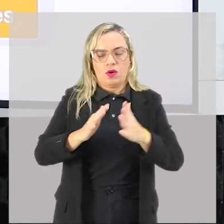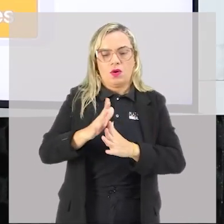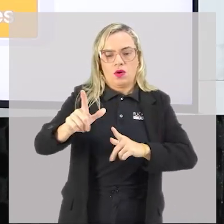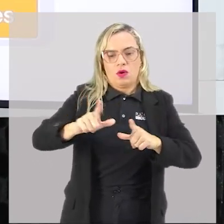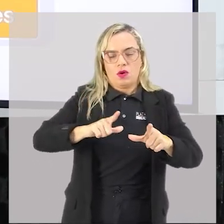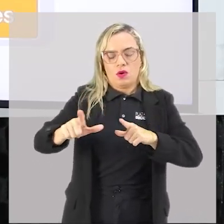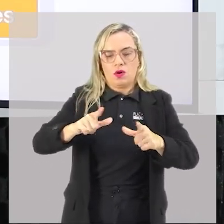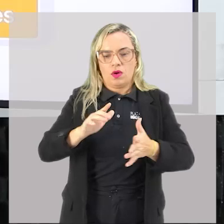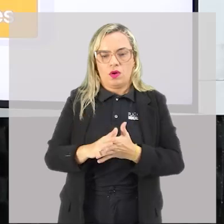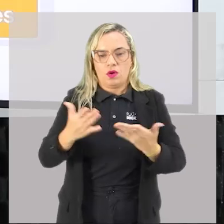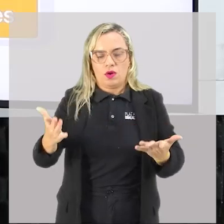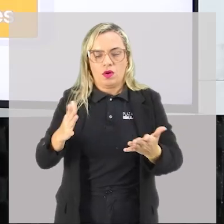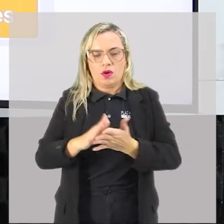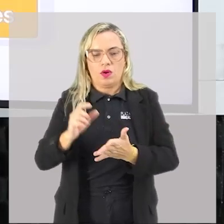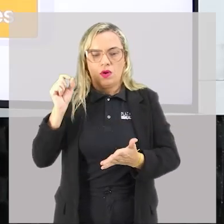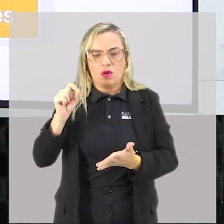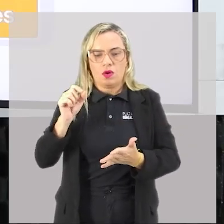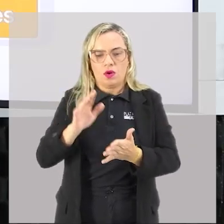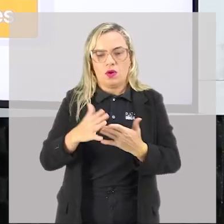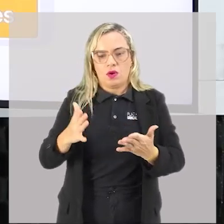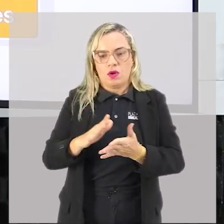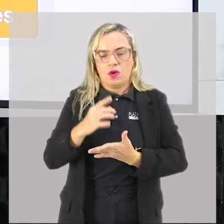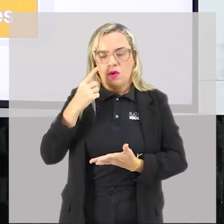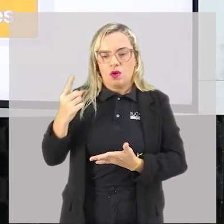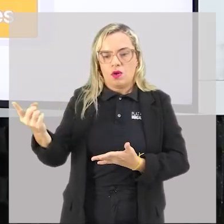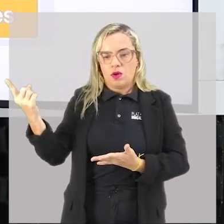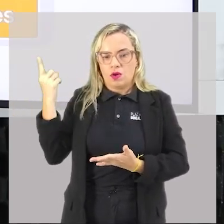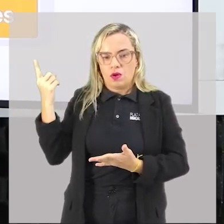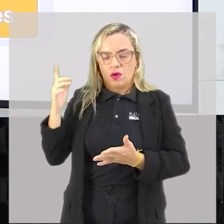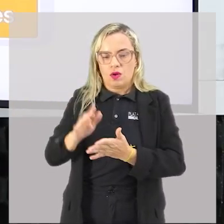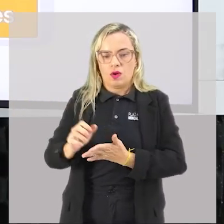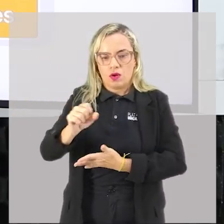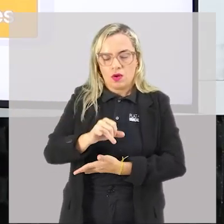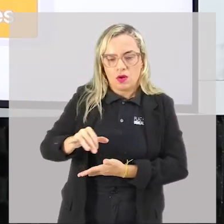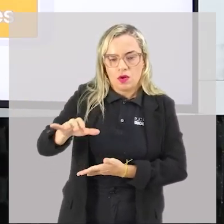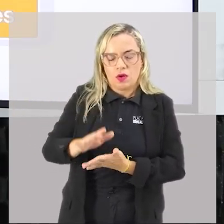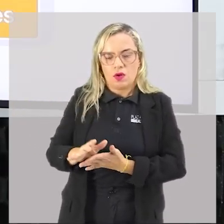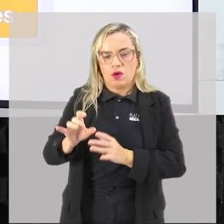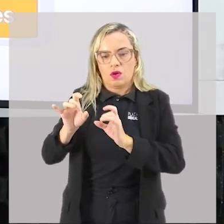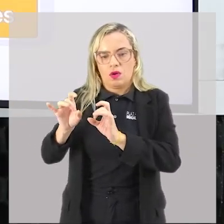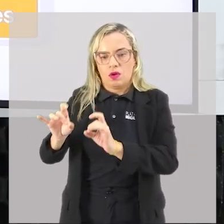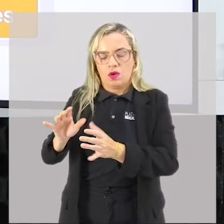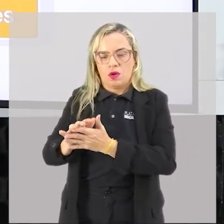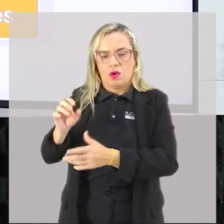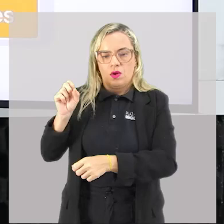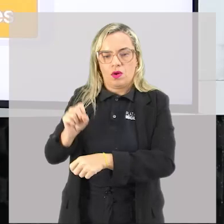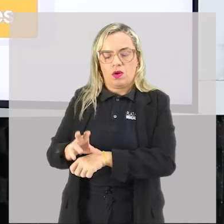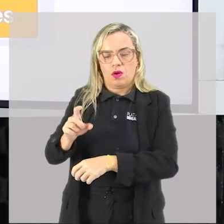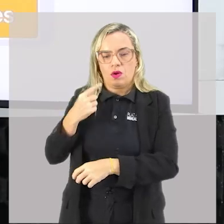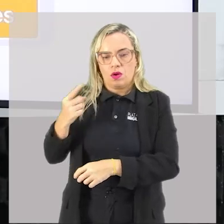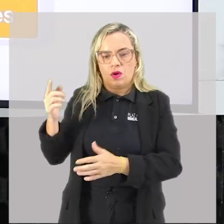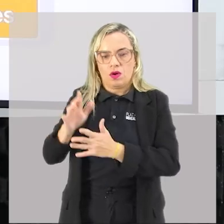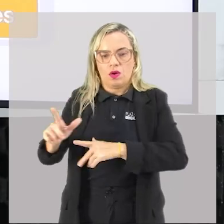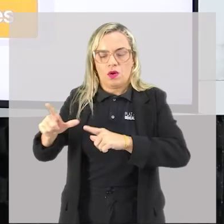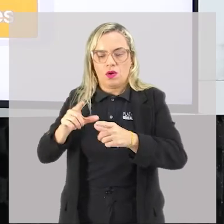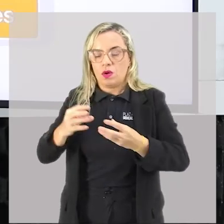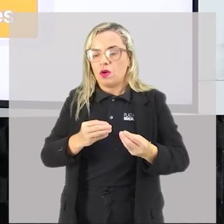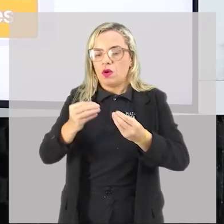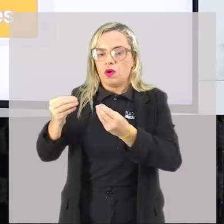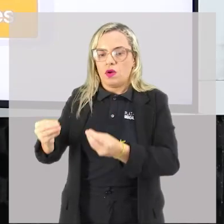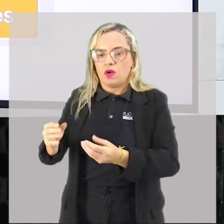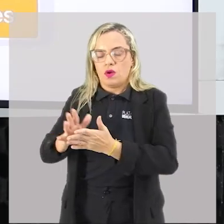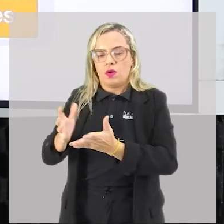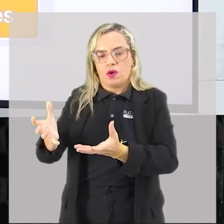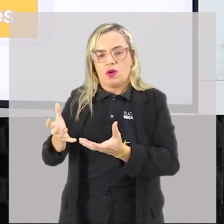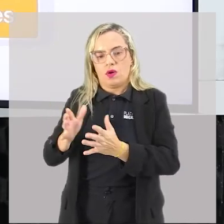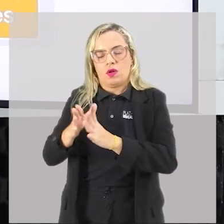trabalho, e job related, aí é aquele campo específico da vaga, do trabalho que está sendo anunciado, que está